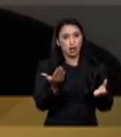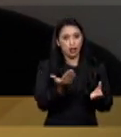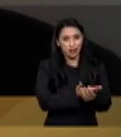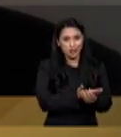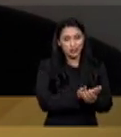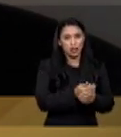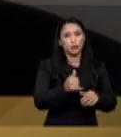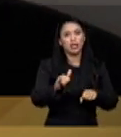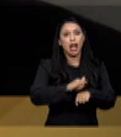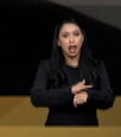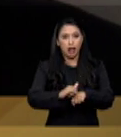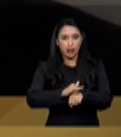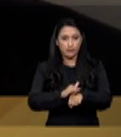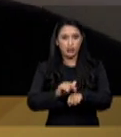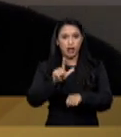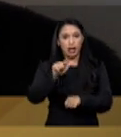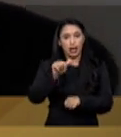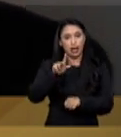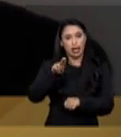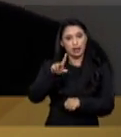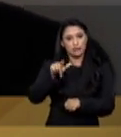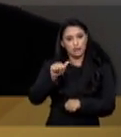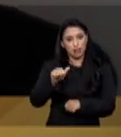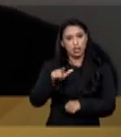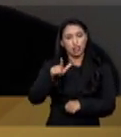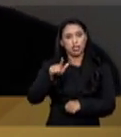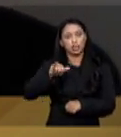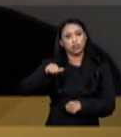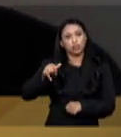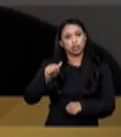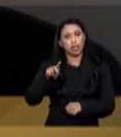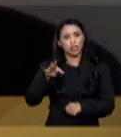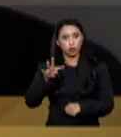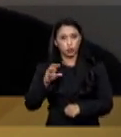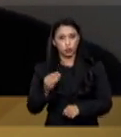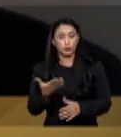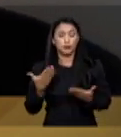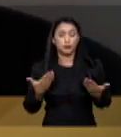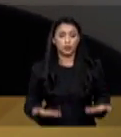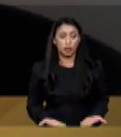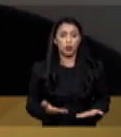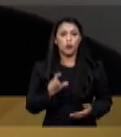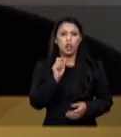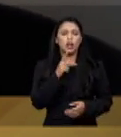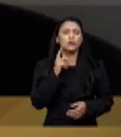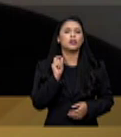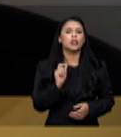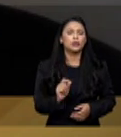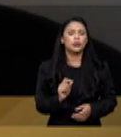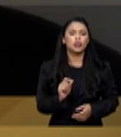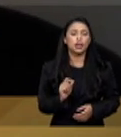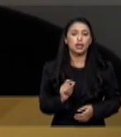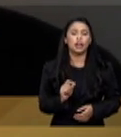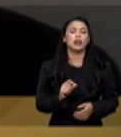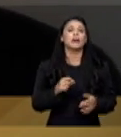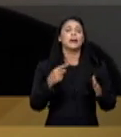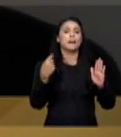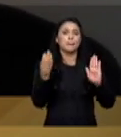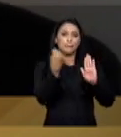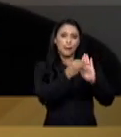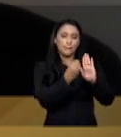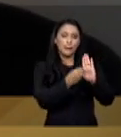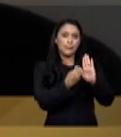Jato. Em seguida, na decisão agravada, me referi a esses